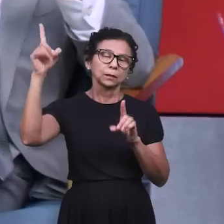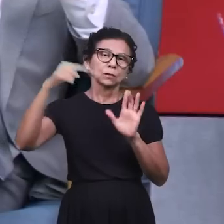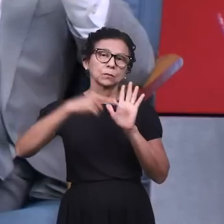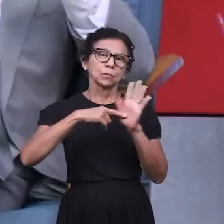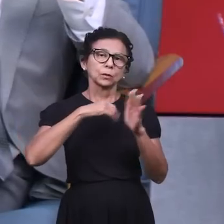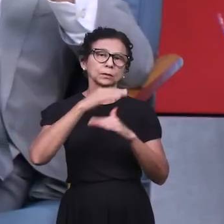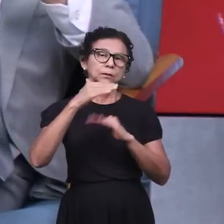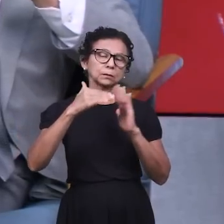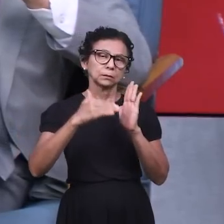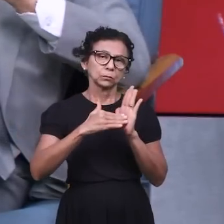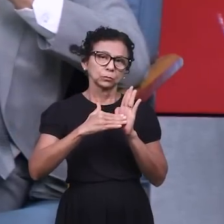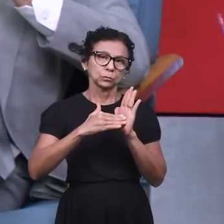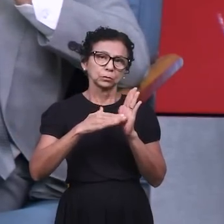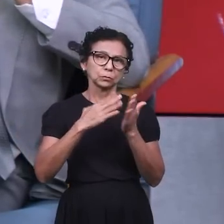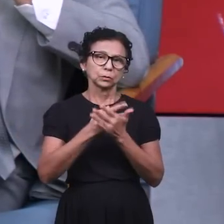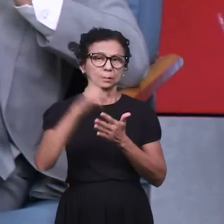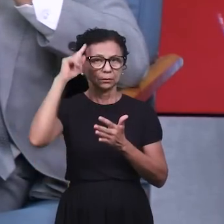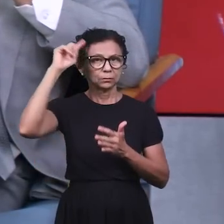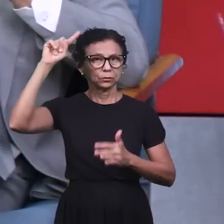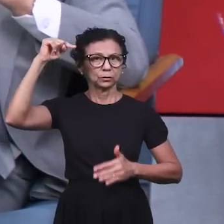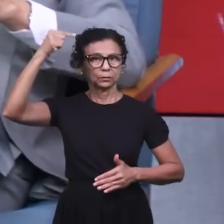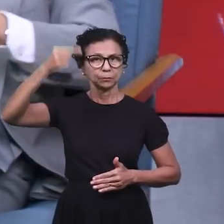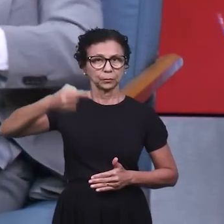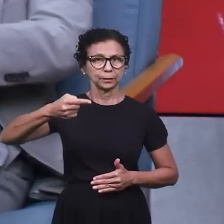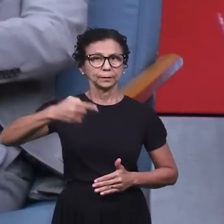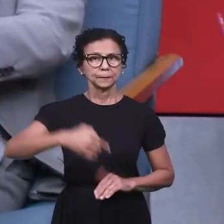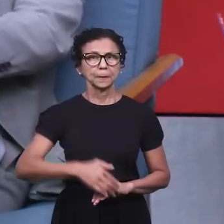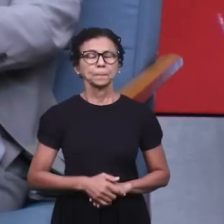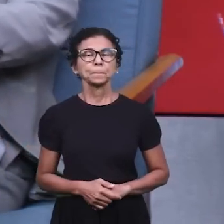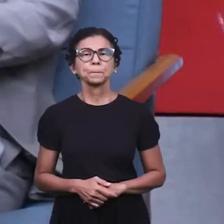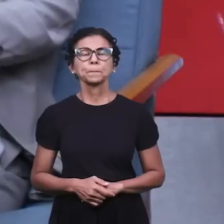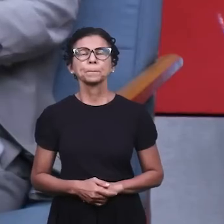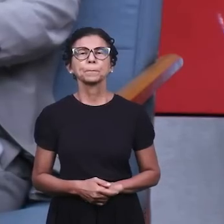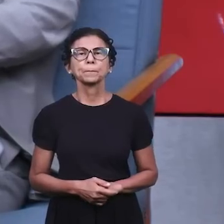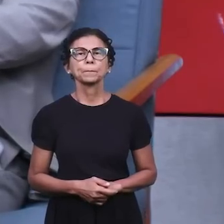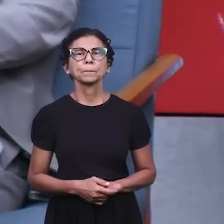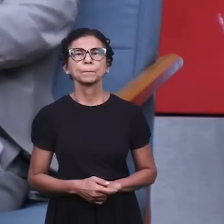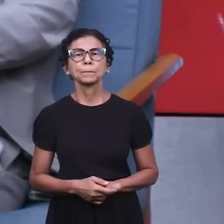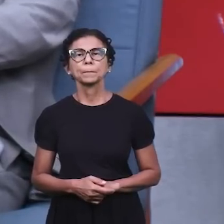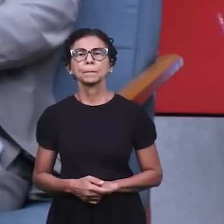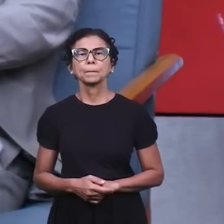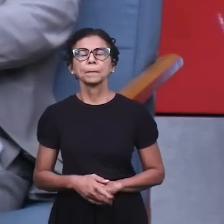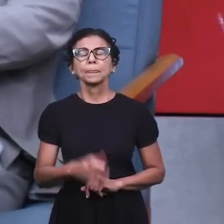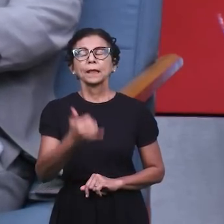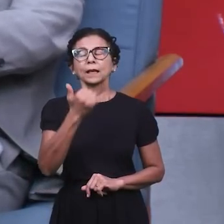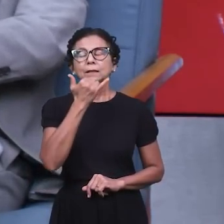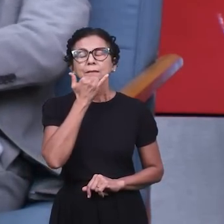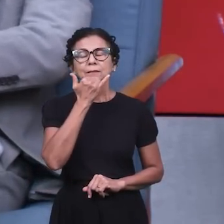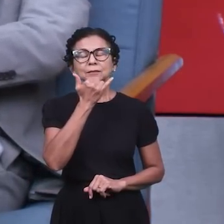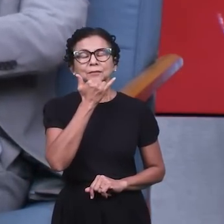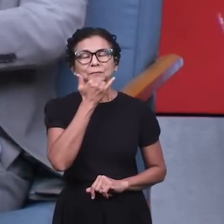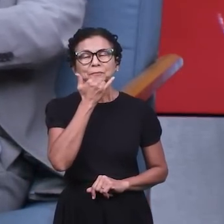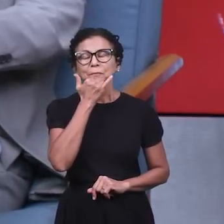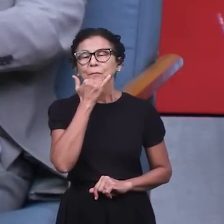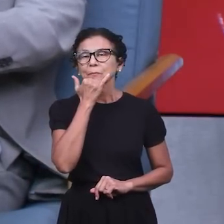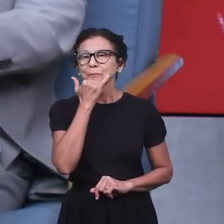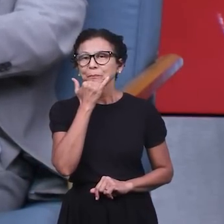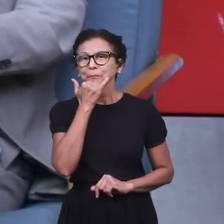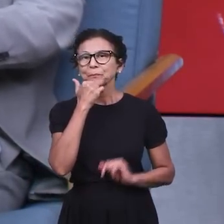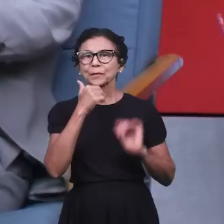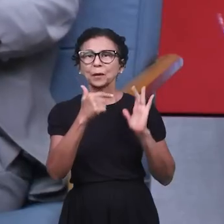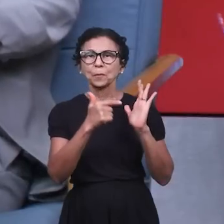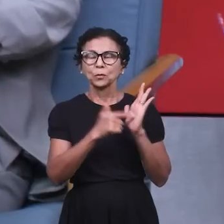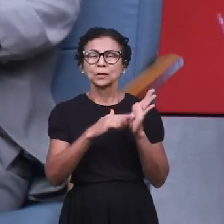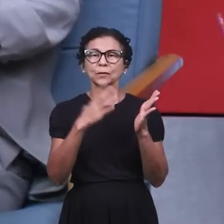já começa o culto profético do outro dia. E nós sempre orientávamos o grupo de